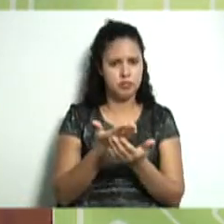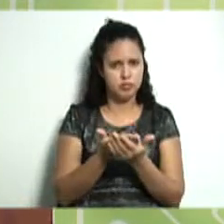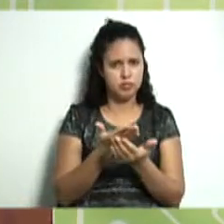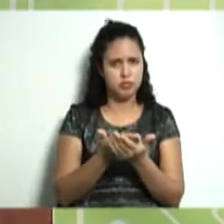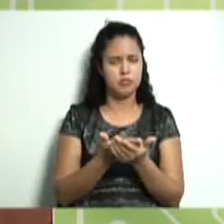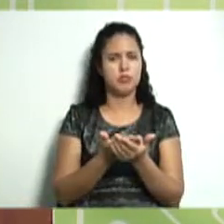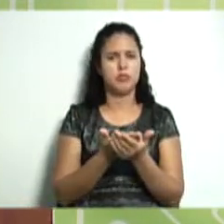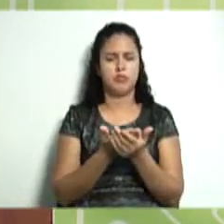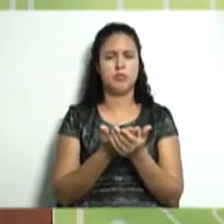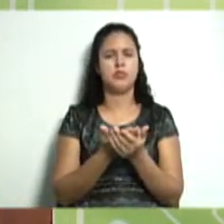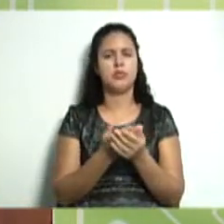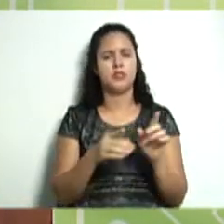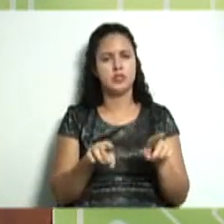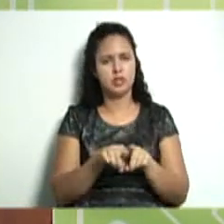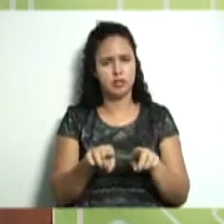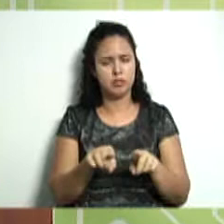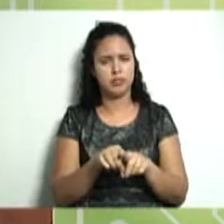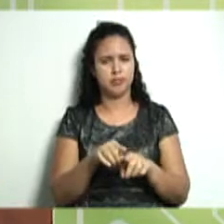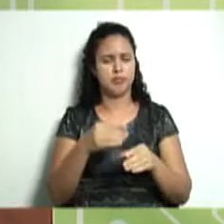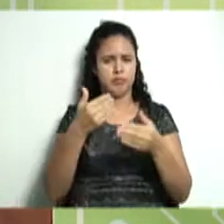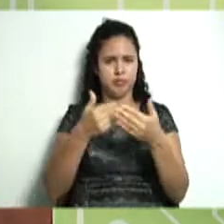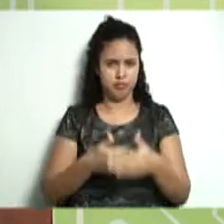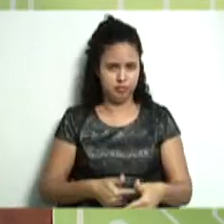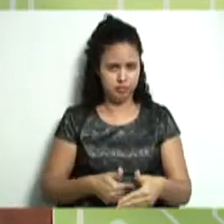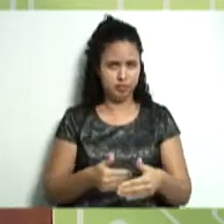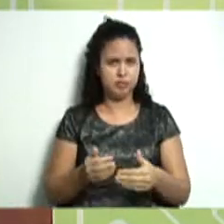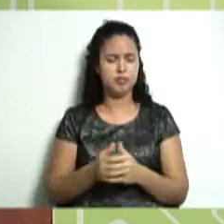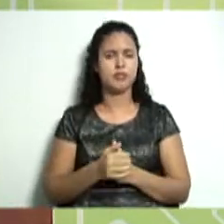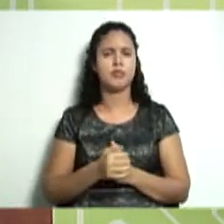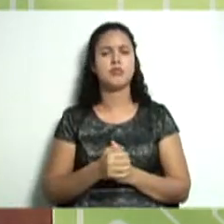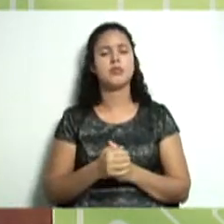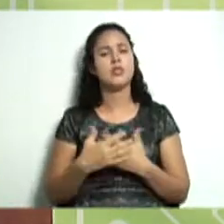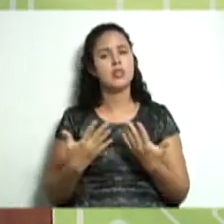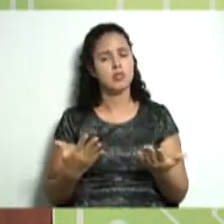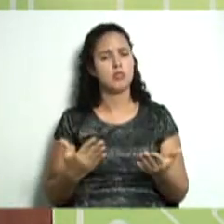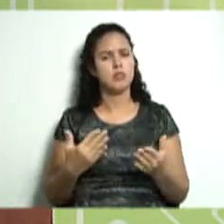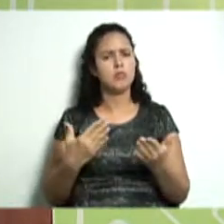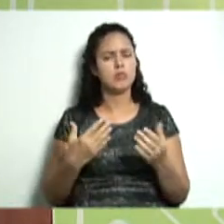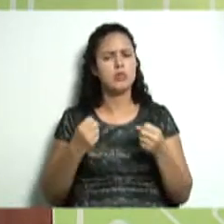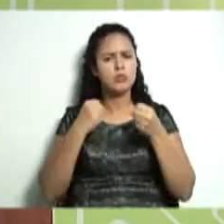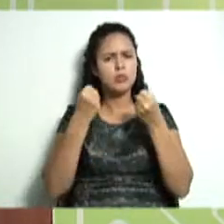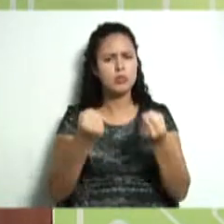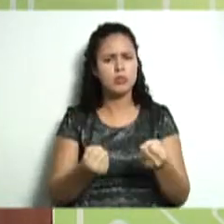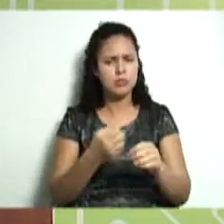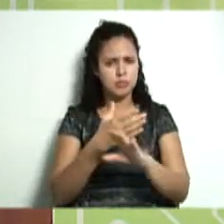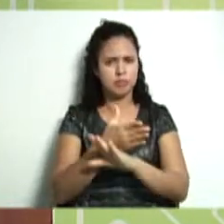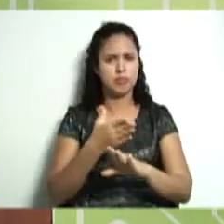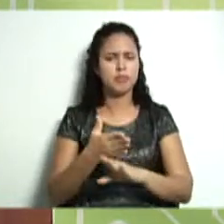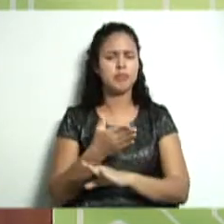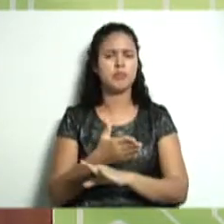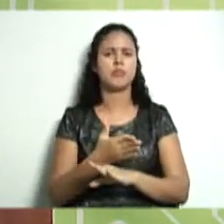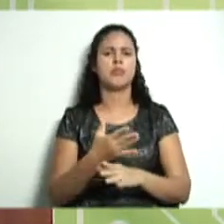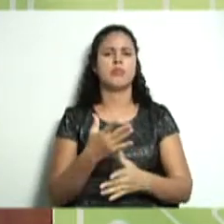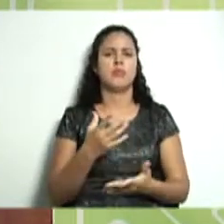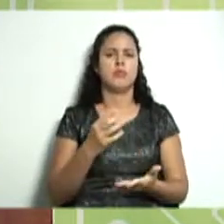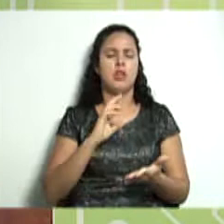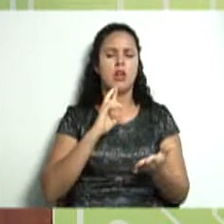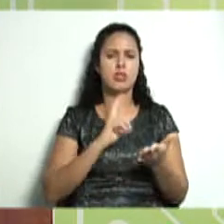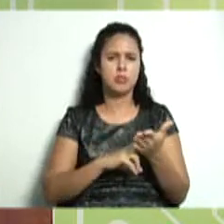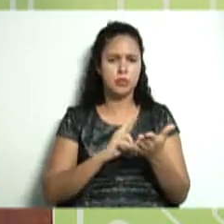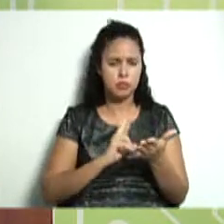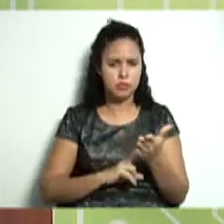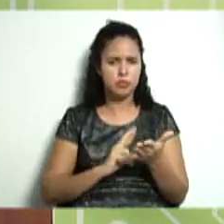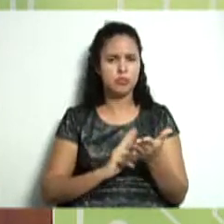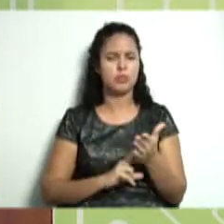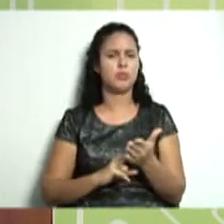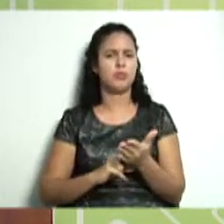também será realizada a prova. Então, gente, participe, faça esses exercícios, que também